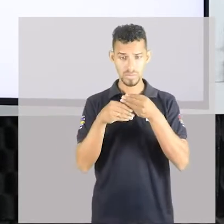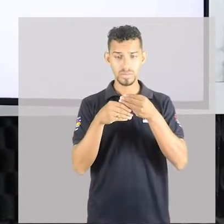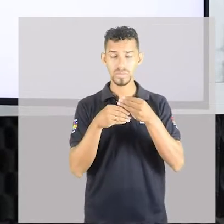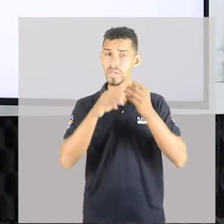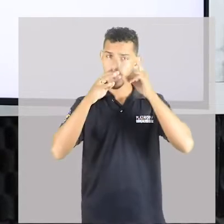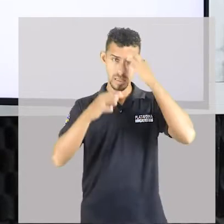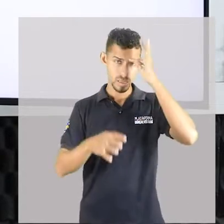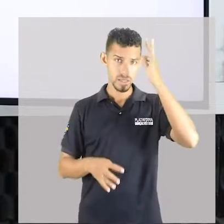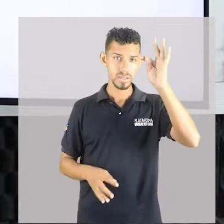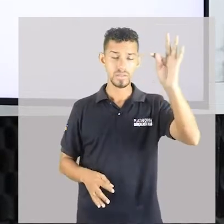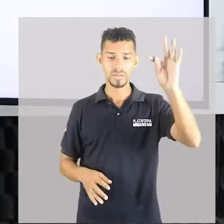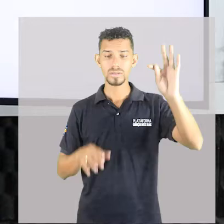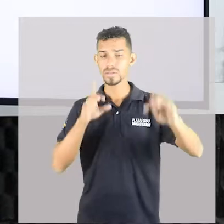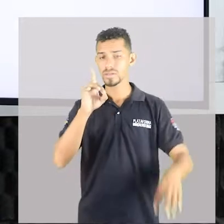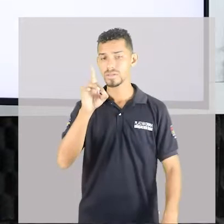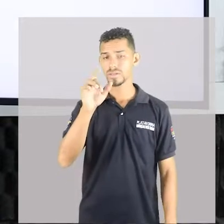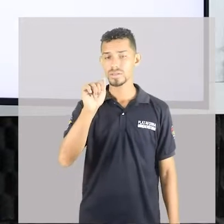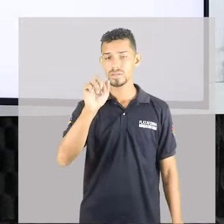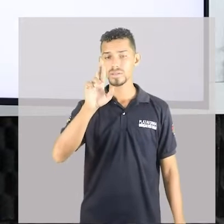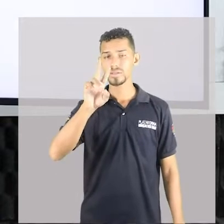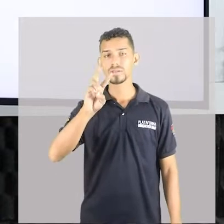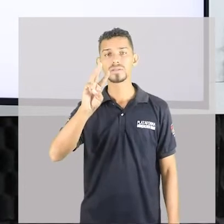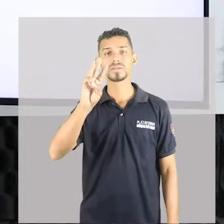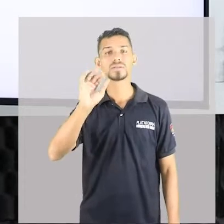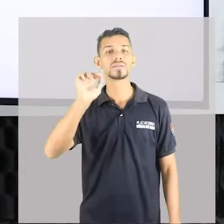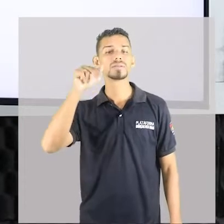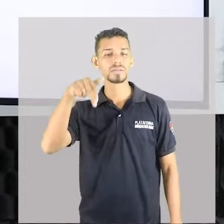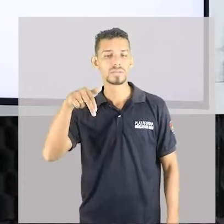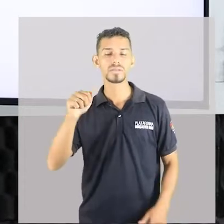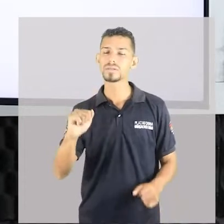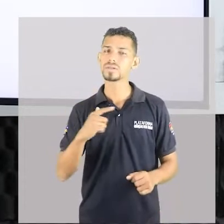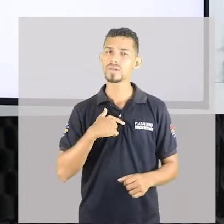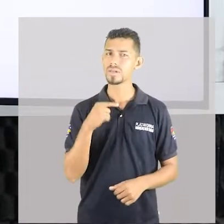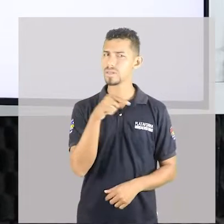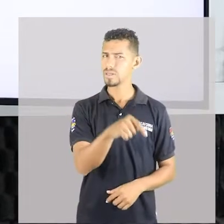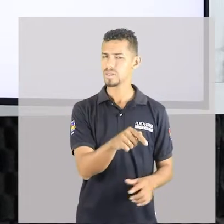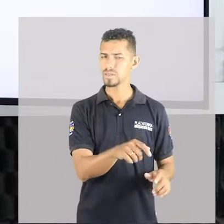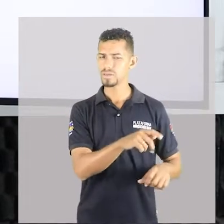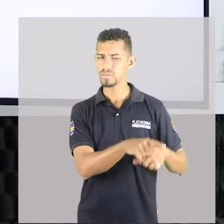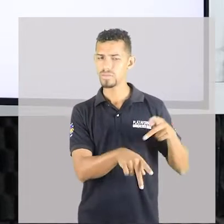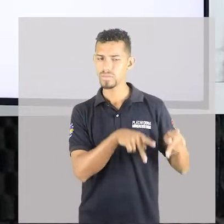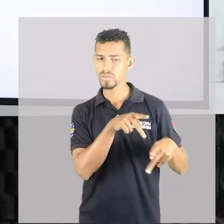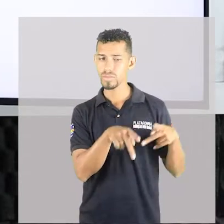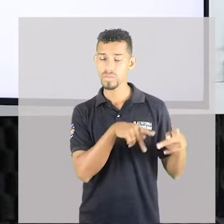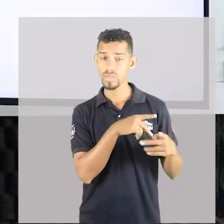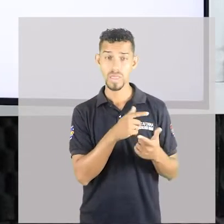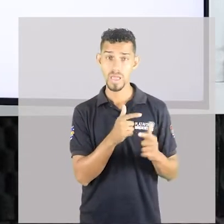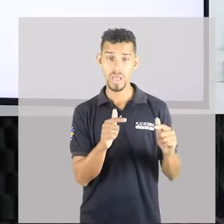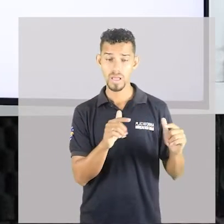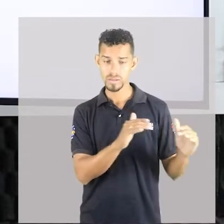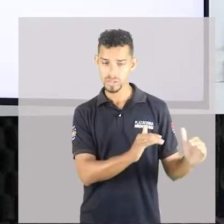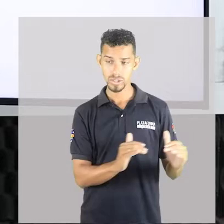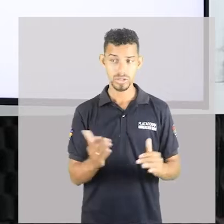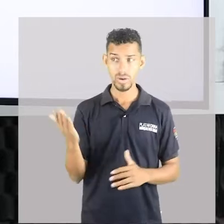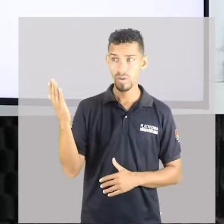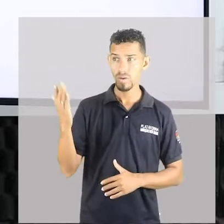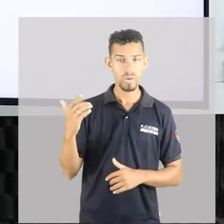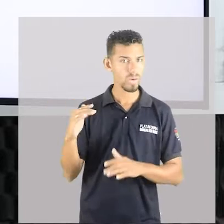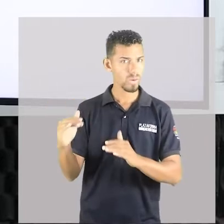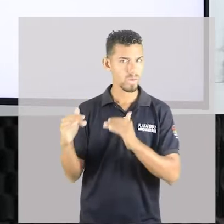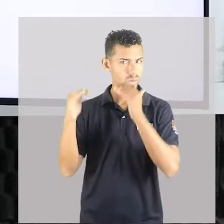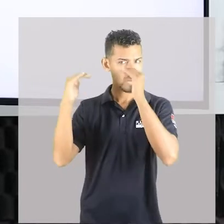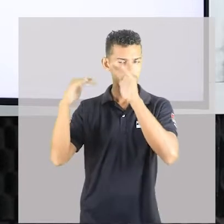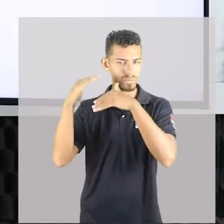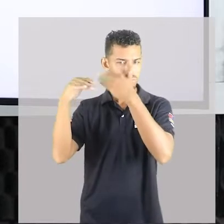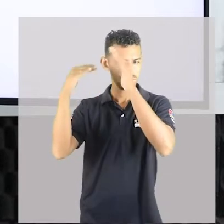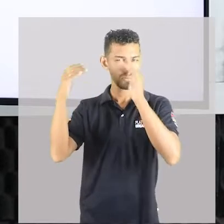a teoria de Darwin e dizem, olha, esse povo está numa outra, né, vamos dizer assim, no outro patamar, utilizando uma